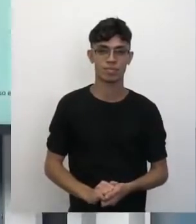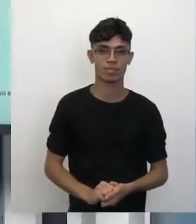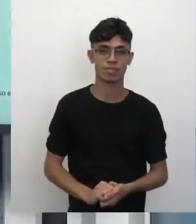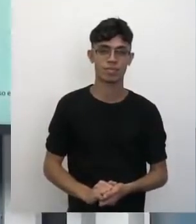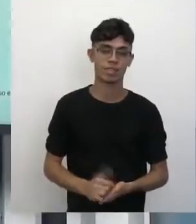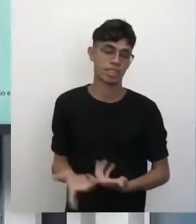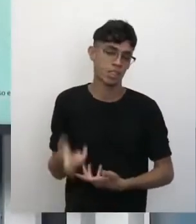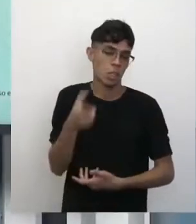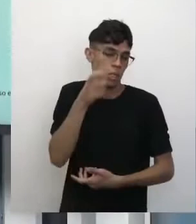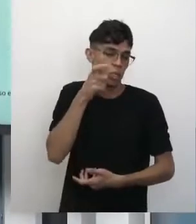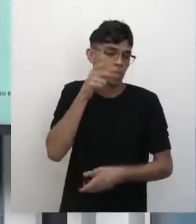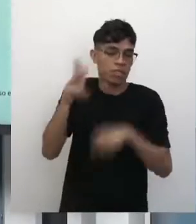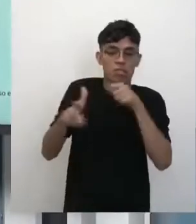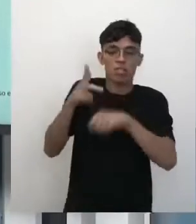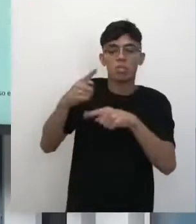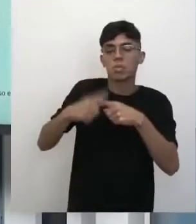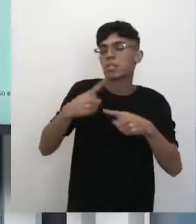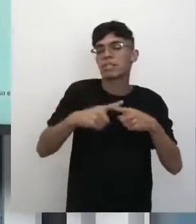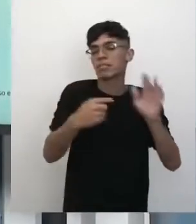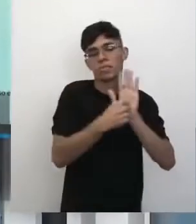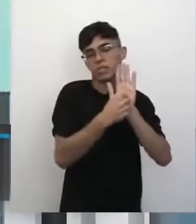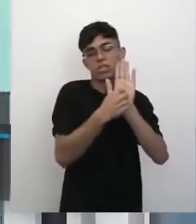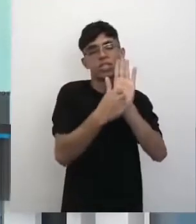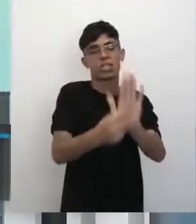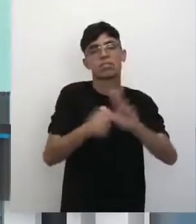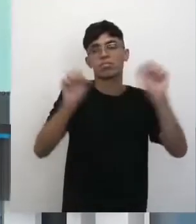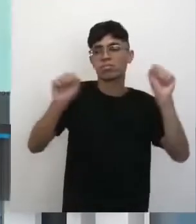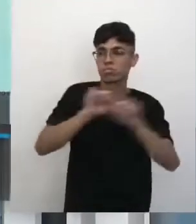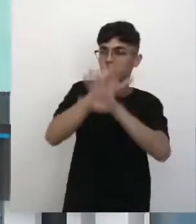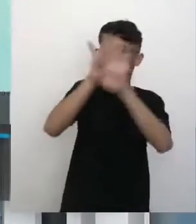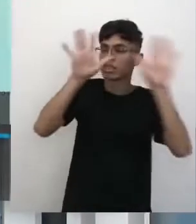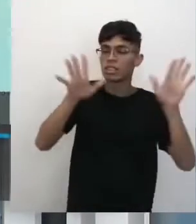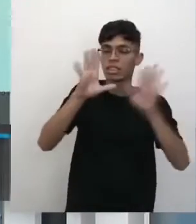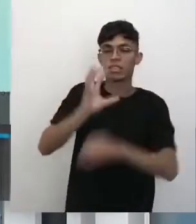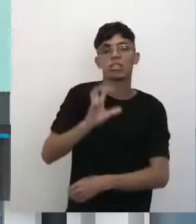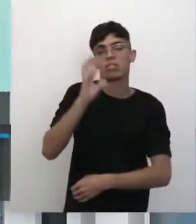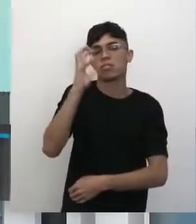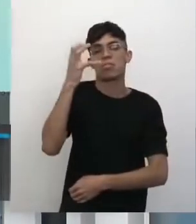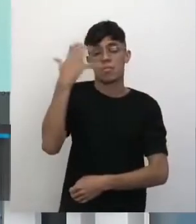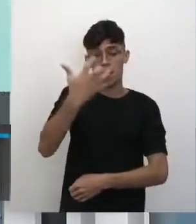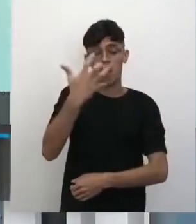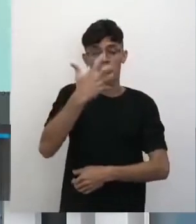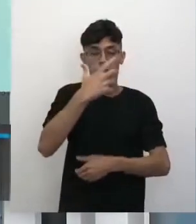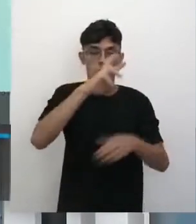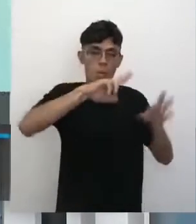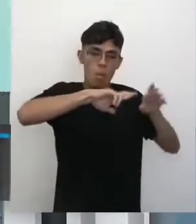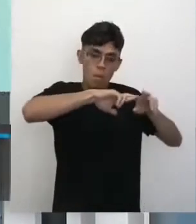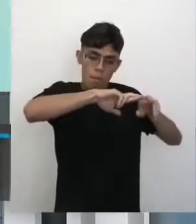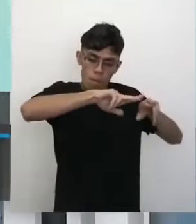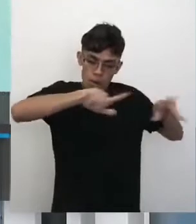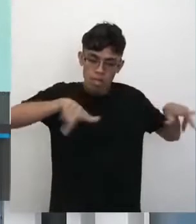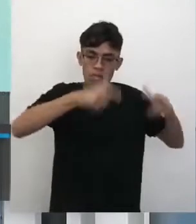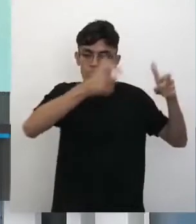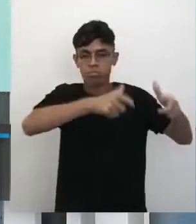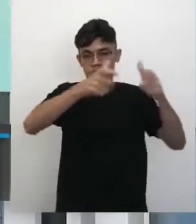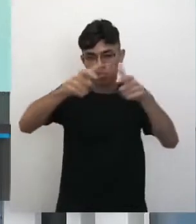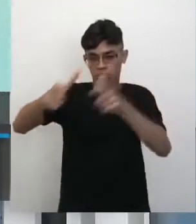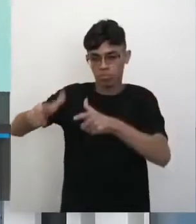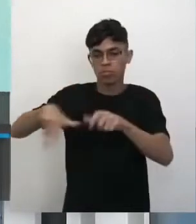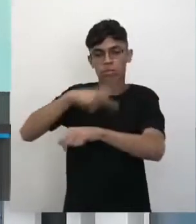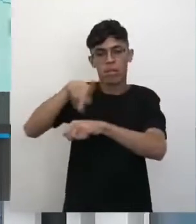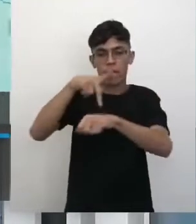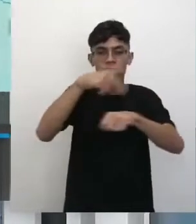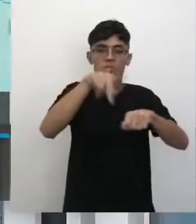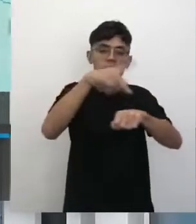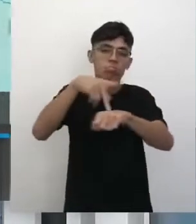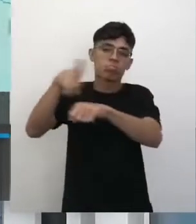Então, interessante o vídeo, porque retrata, claramente, o que acontece em muitos países do mundo afora, A questão